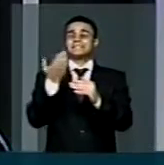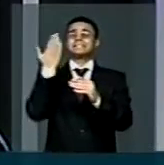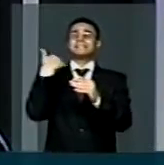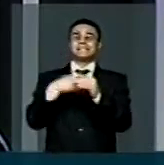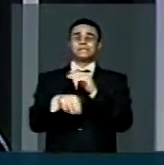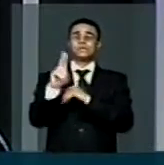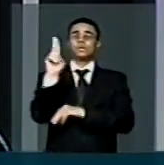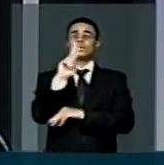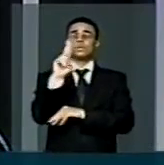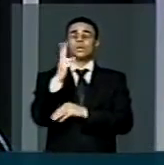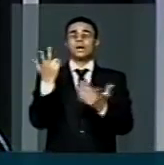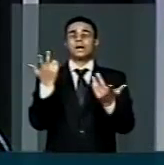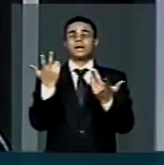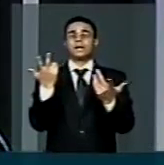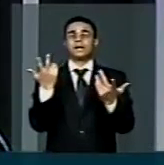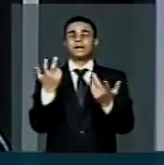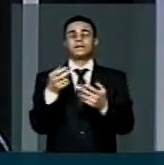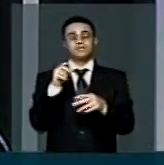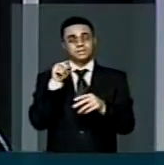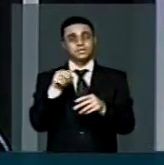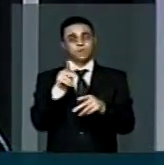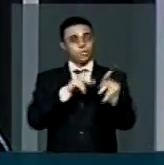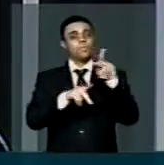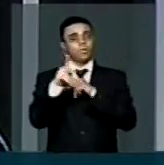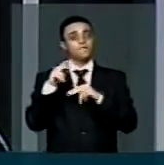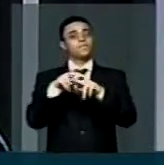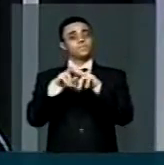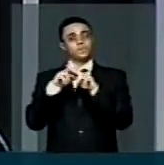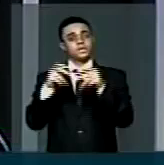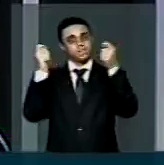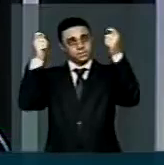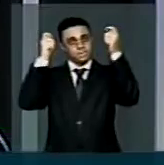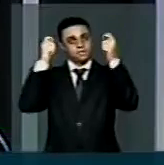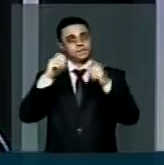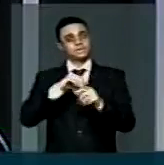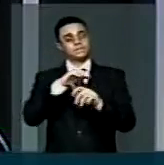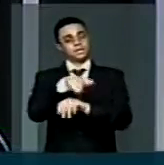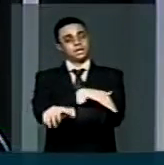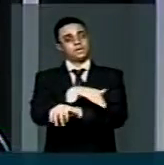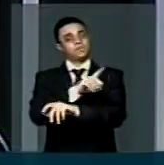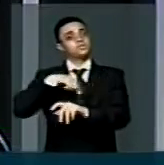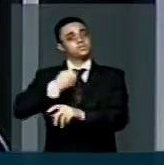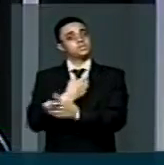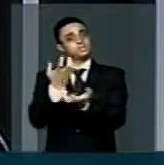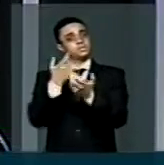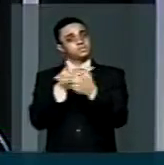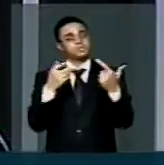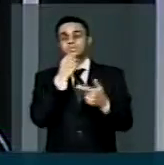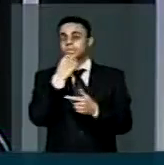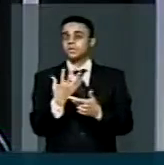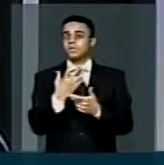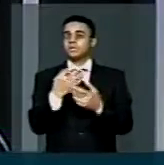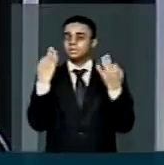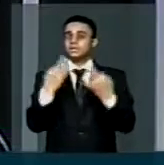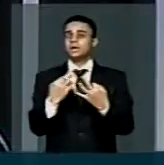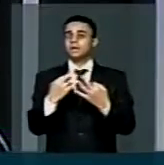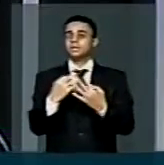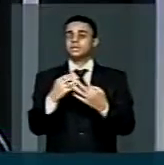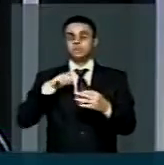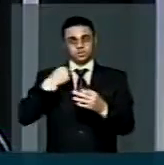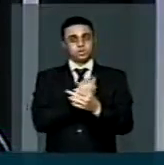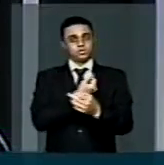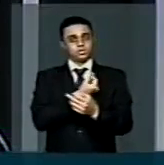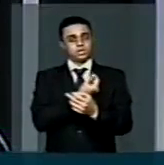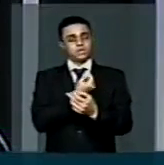da insatisfação que tem levado as pessoas à rua para protestar. Queremos serviço de qualidade e queremos respeito ao nosso dinheiro.